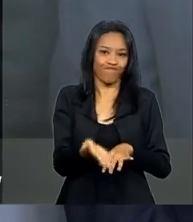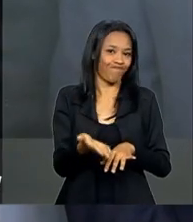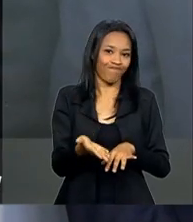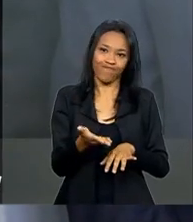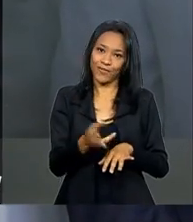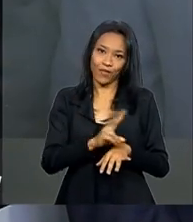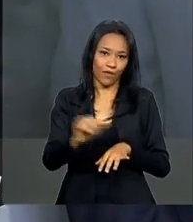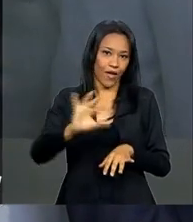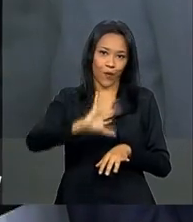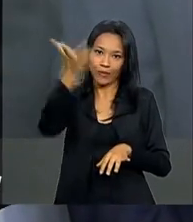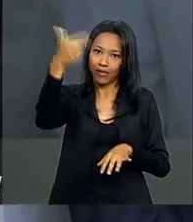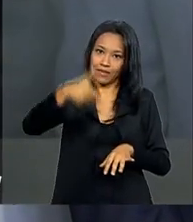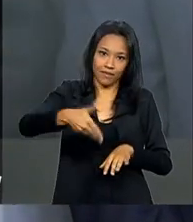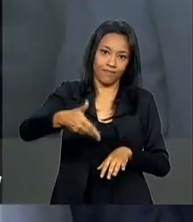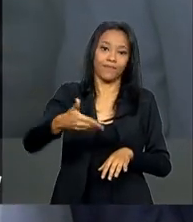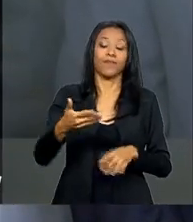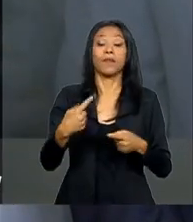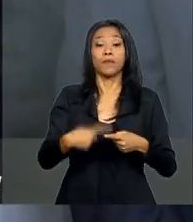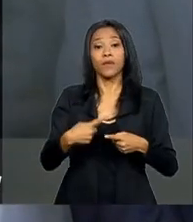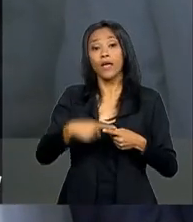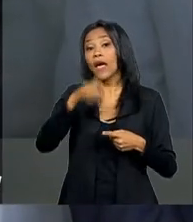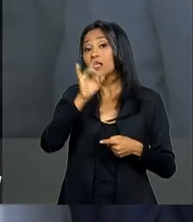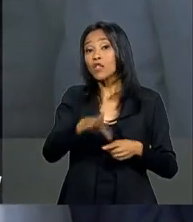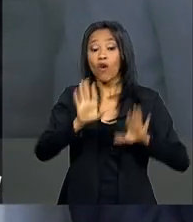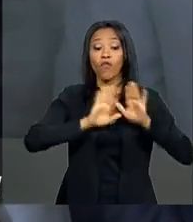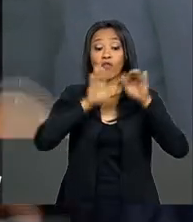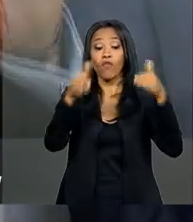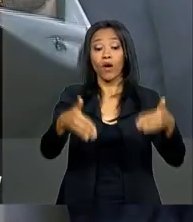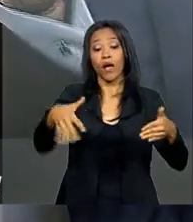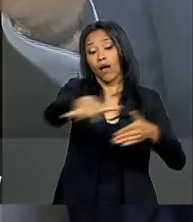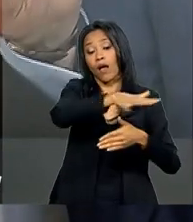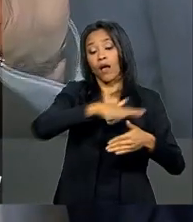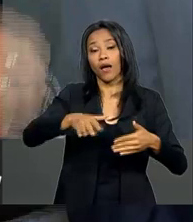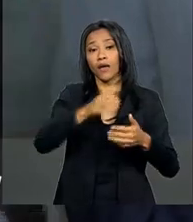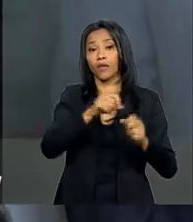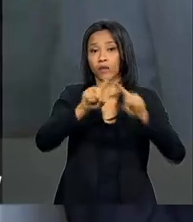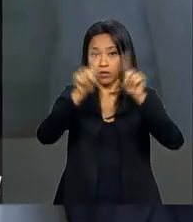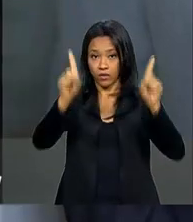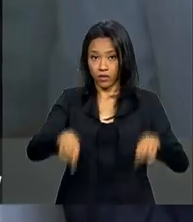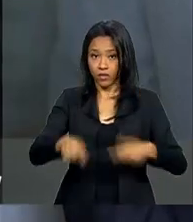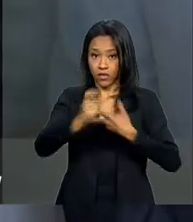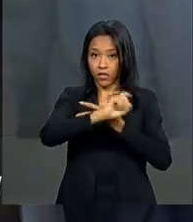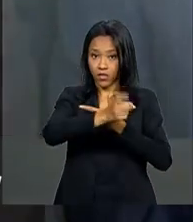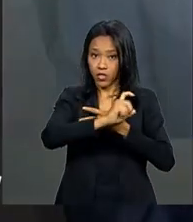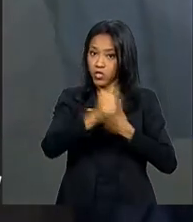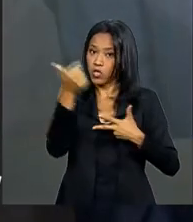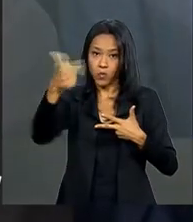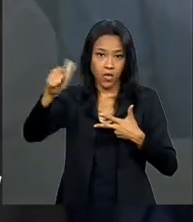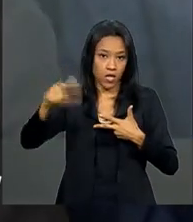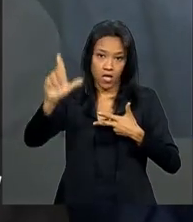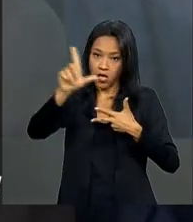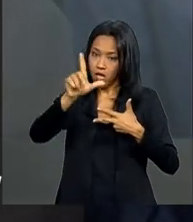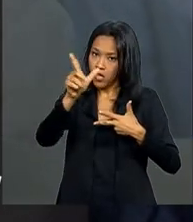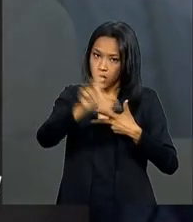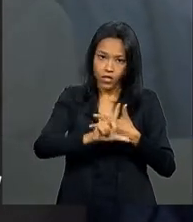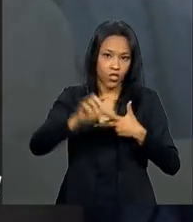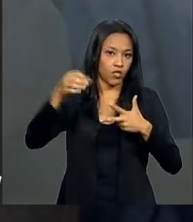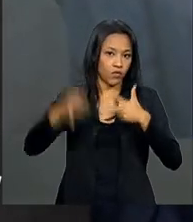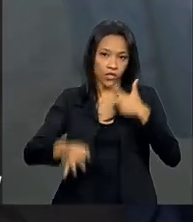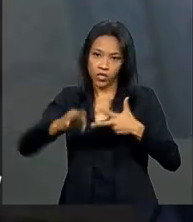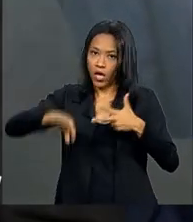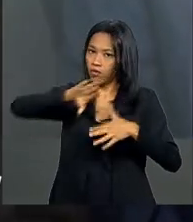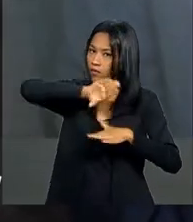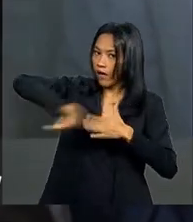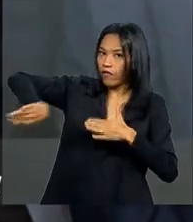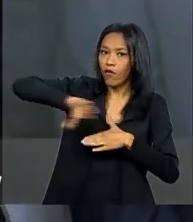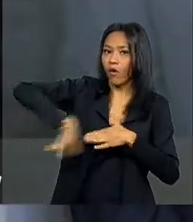não seria eficaz, além de atingir apenas os servidores do Executivo, sem atingir os servidores do Legislativo e do